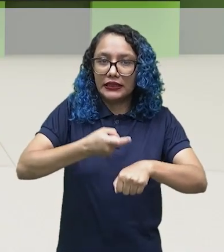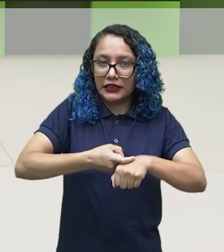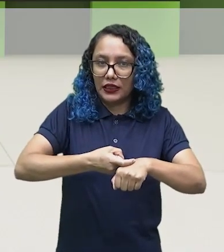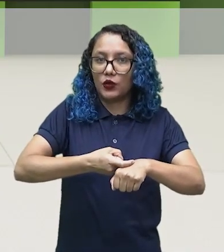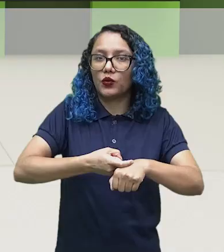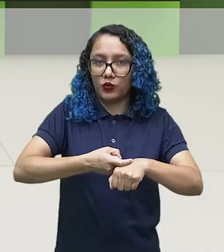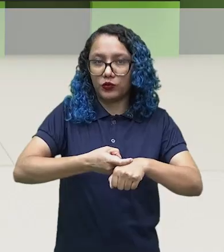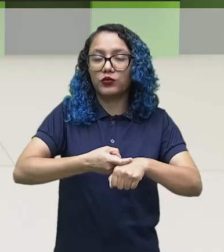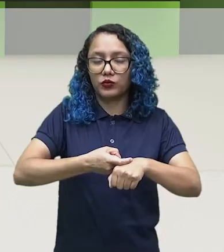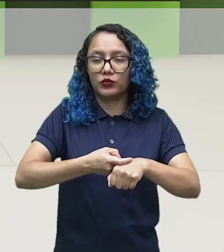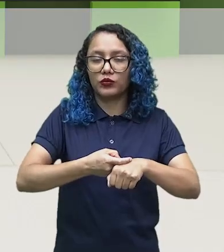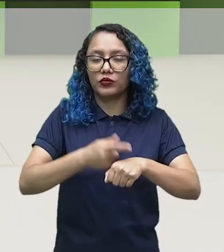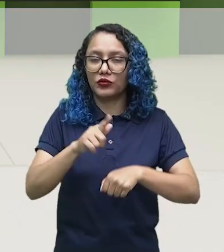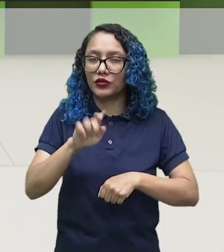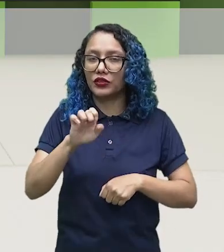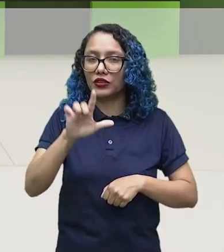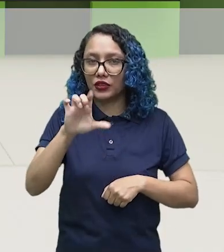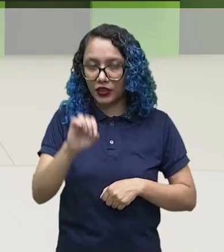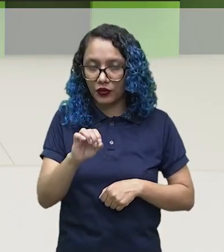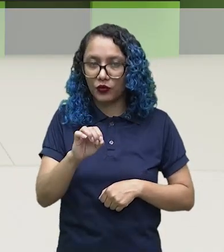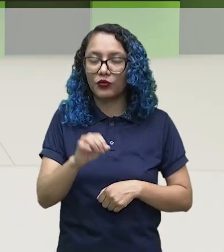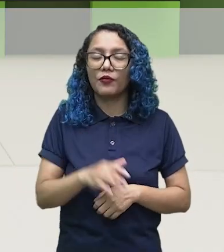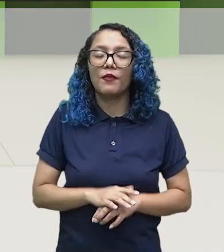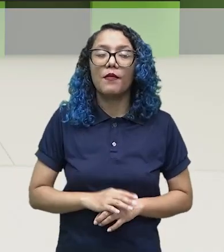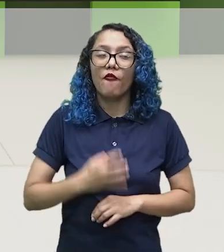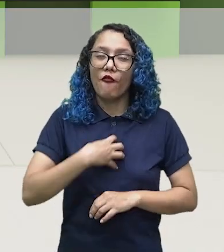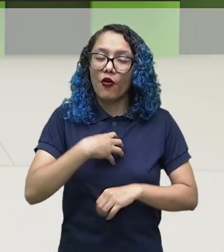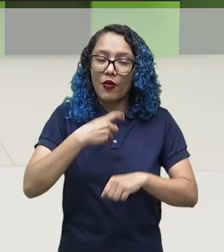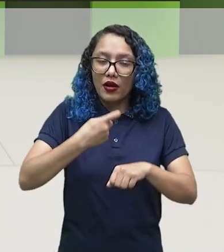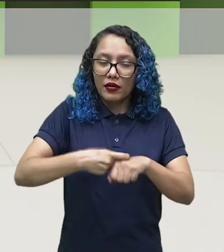seu estado sólido, tá? Porém, em outras